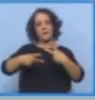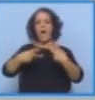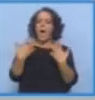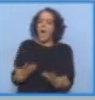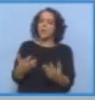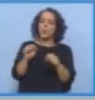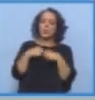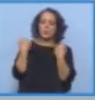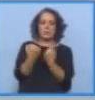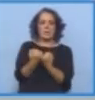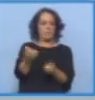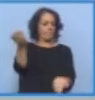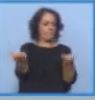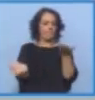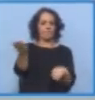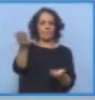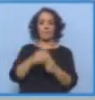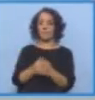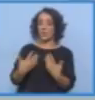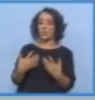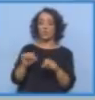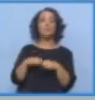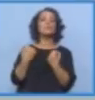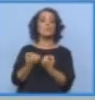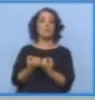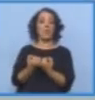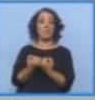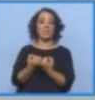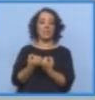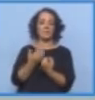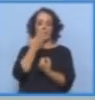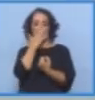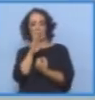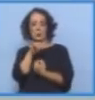hoje. Nós vivemos numa sociedade um bocadinho marcada por estas atitudes.